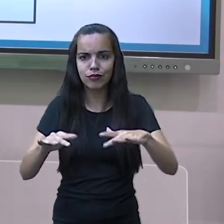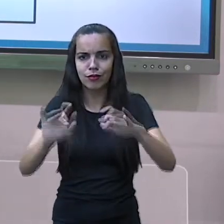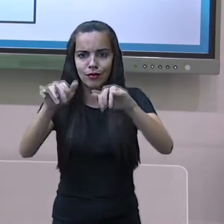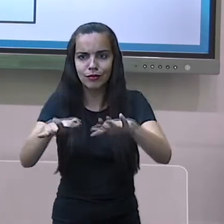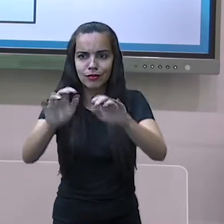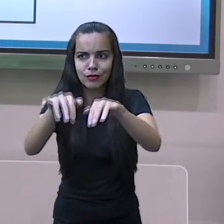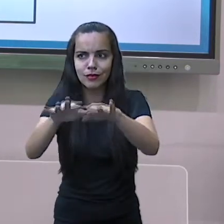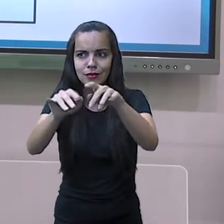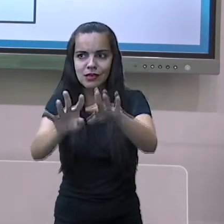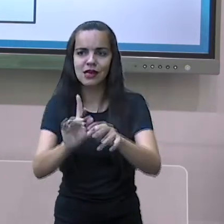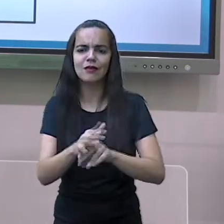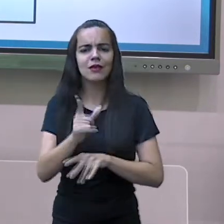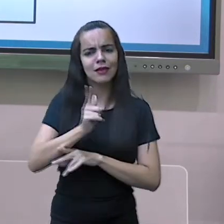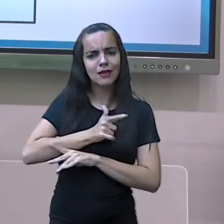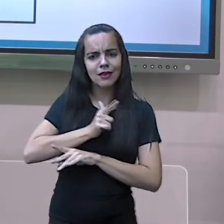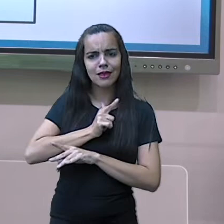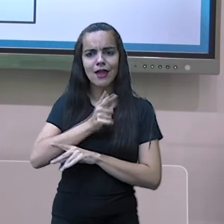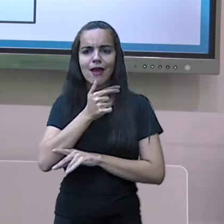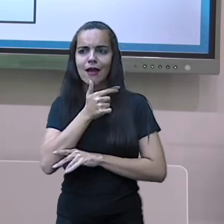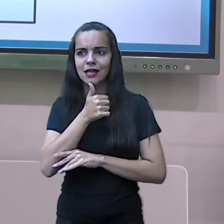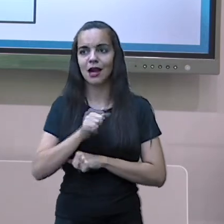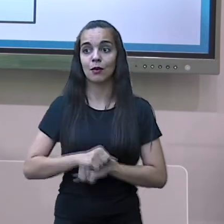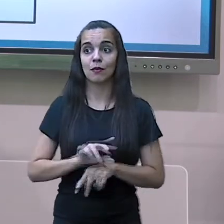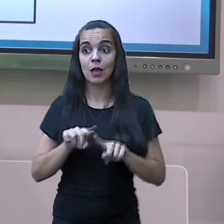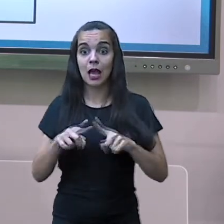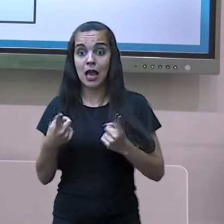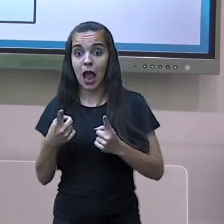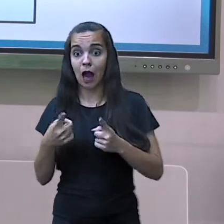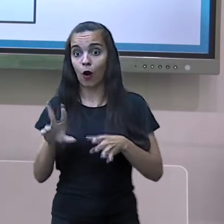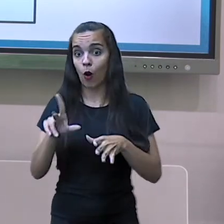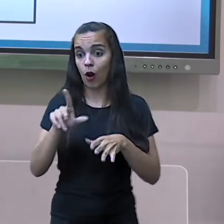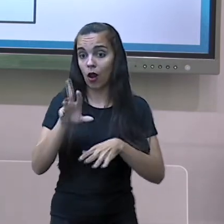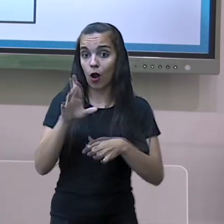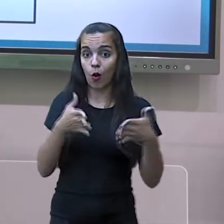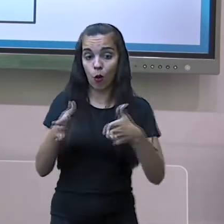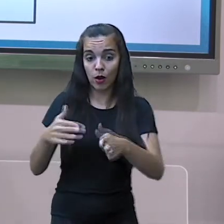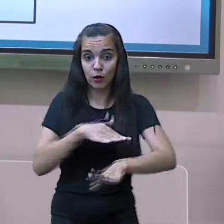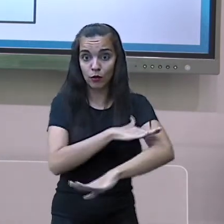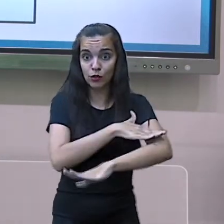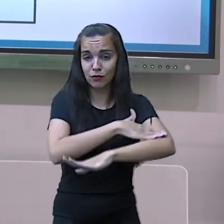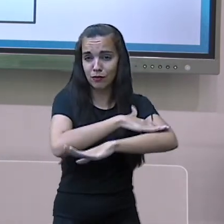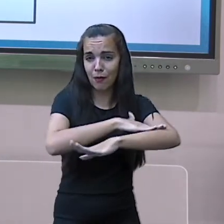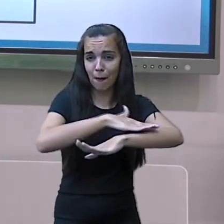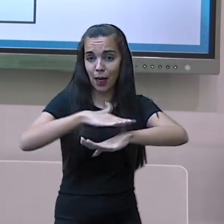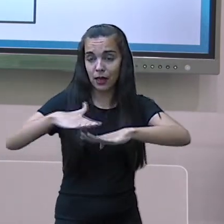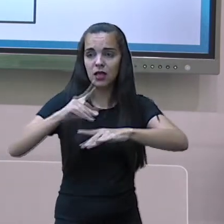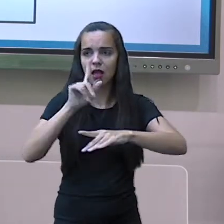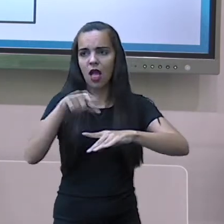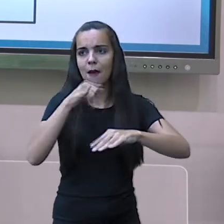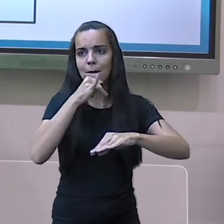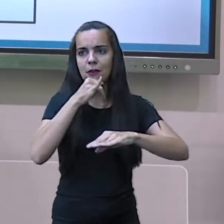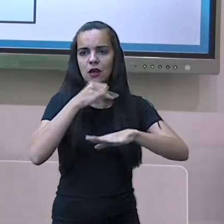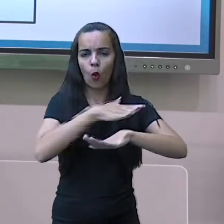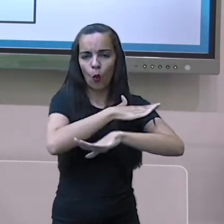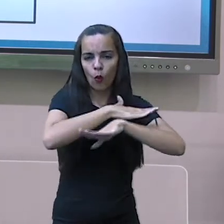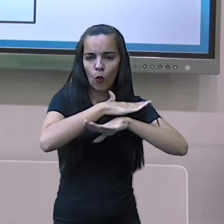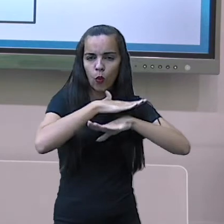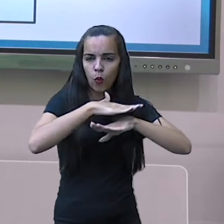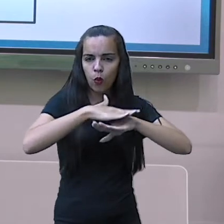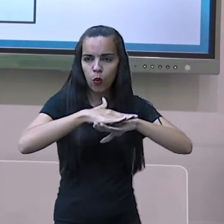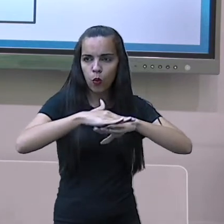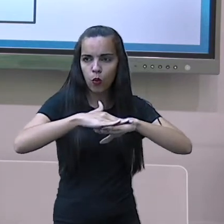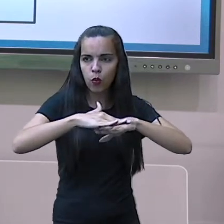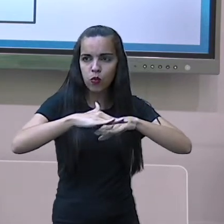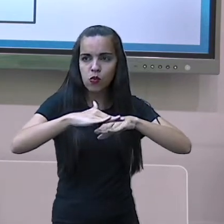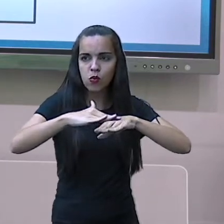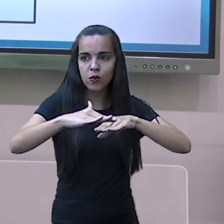cachoeiras, quedas d'águas. E o rio de planície são rios navegáveis. Por exemplo, o